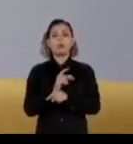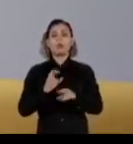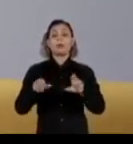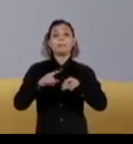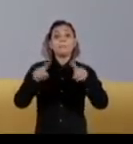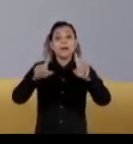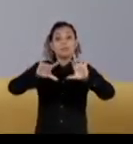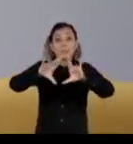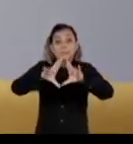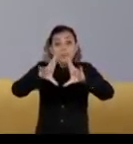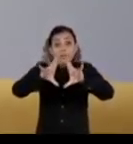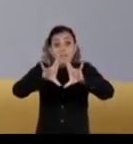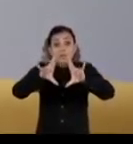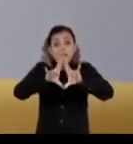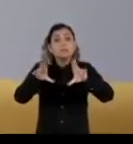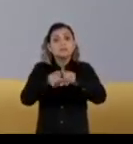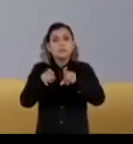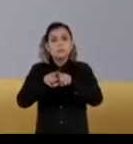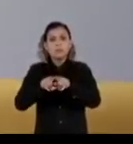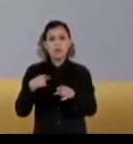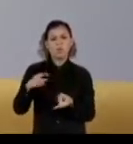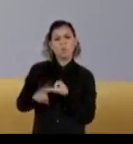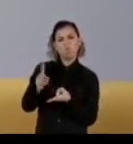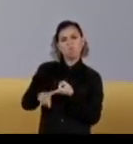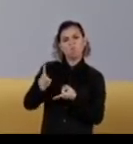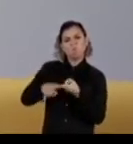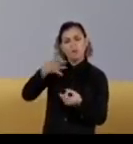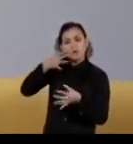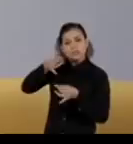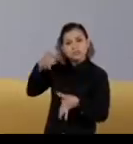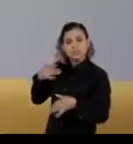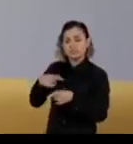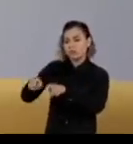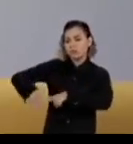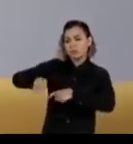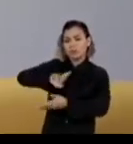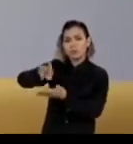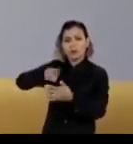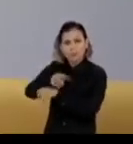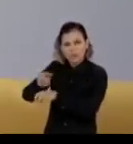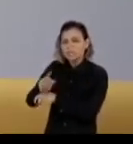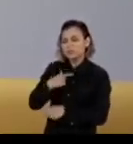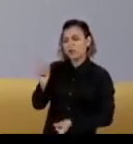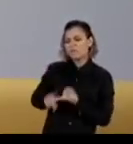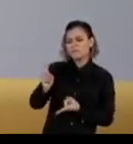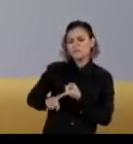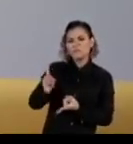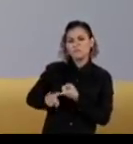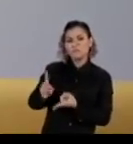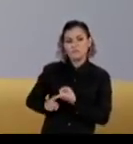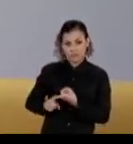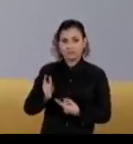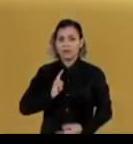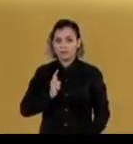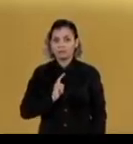milícias armadas que ameaçam indígenas, agricultores, defensores ambientais e também agentes